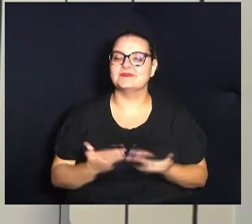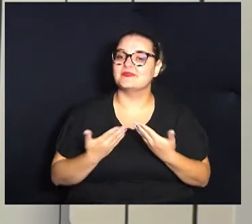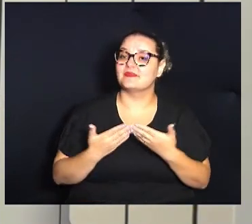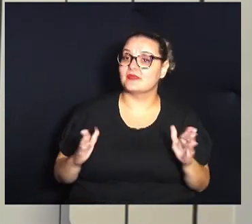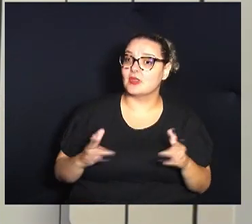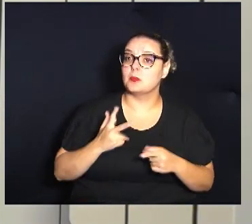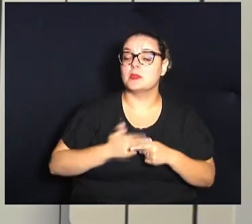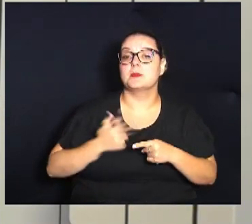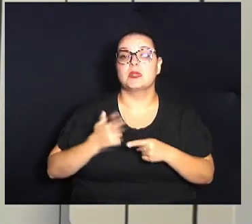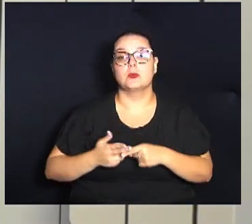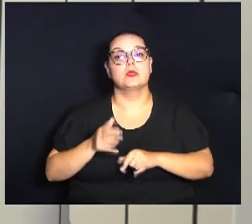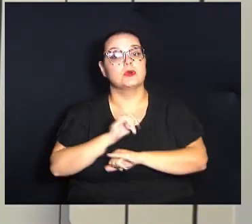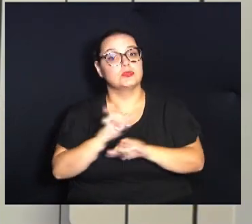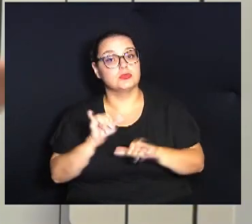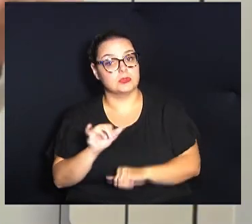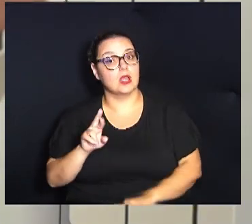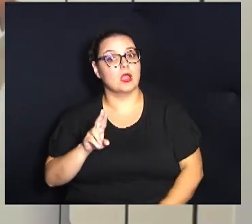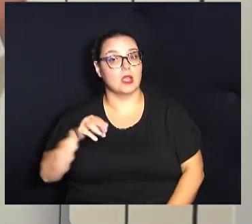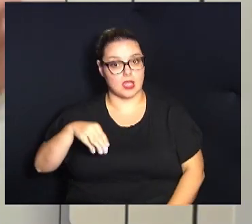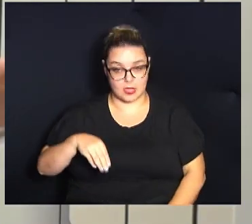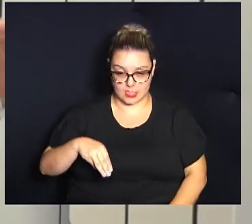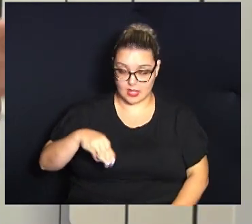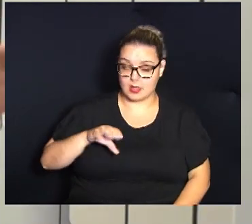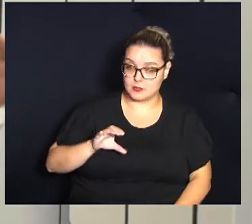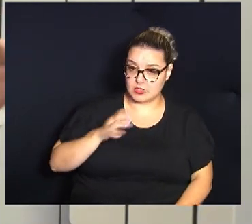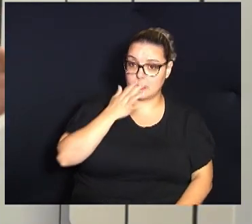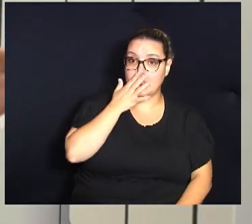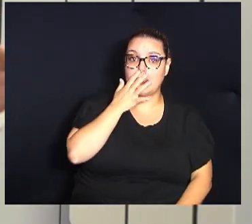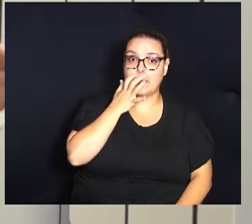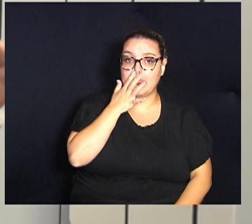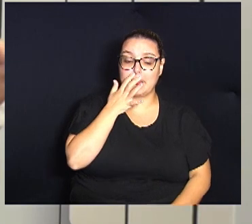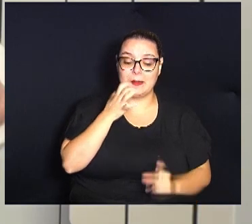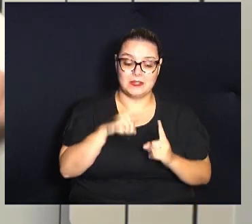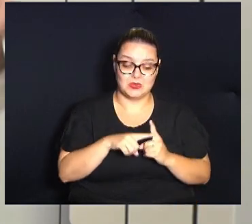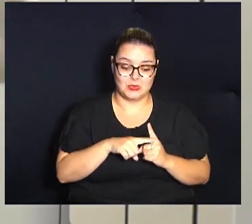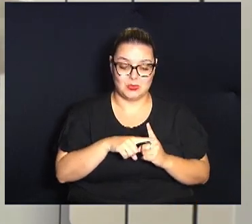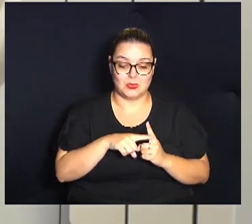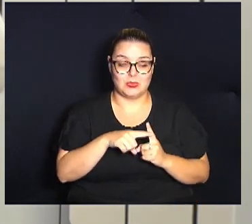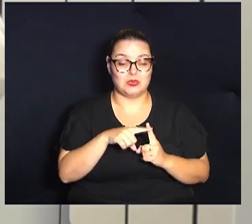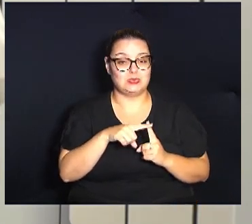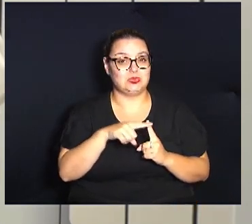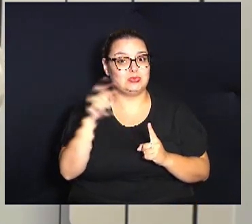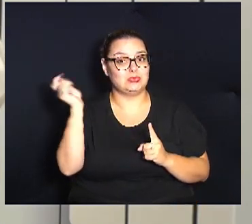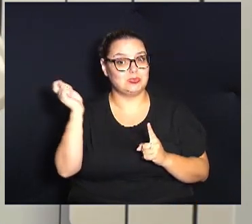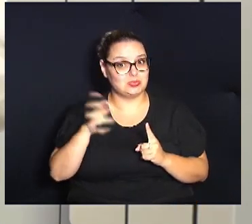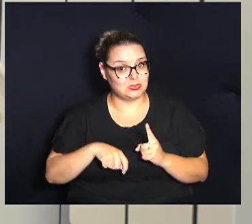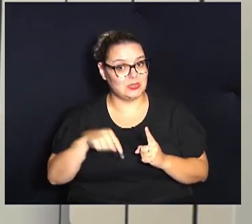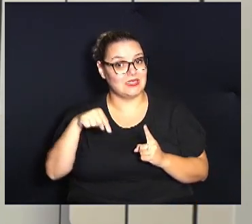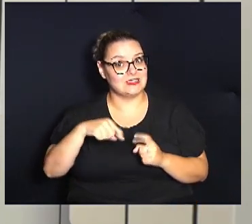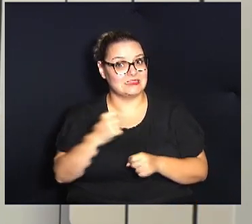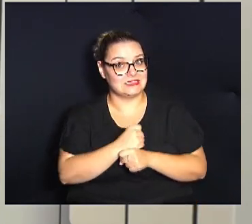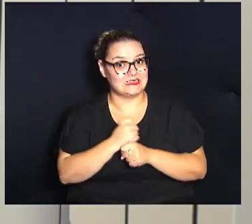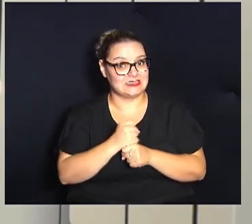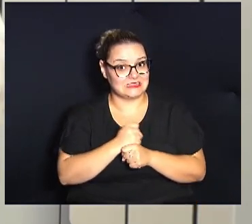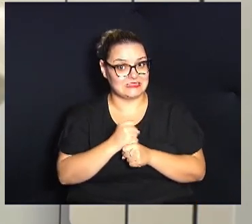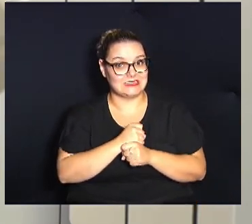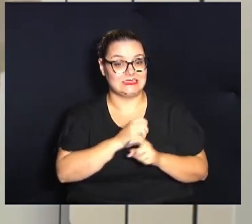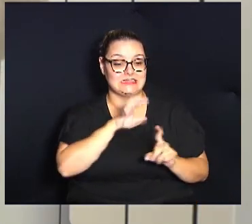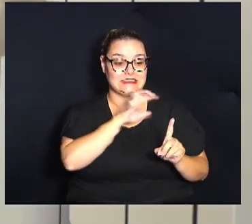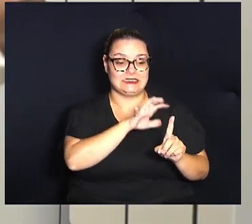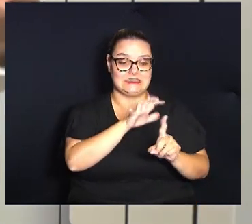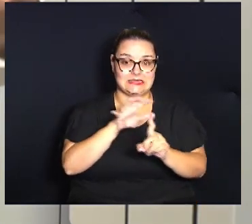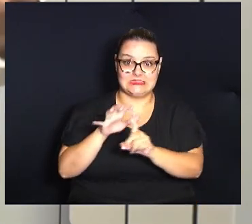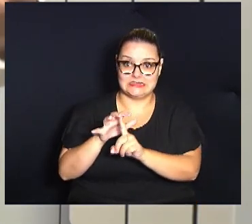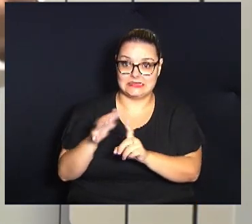hoje com as notícias da metrópole e as altas temperaturas registradas neste ano têm impactado